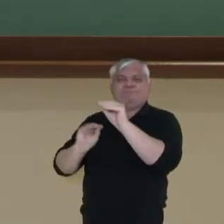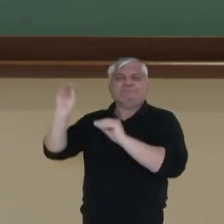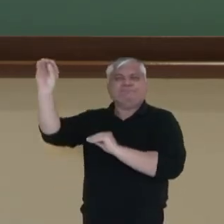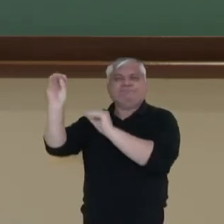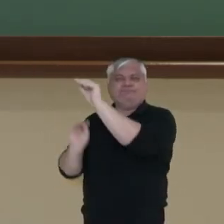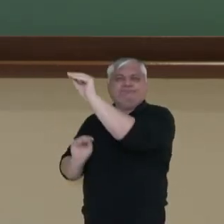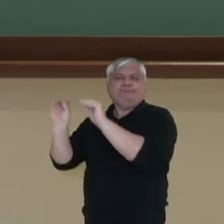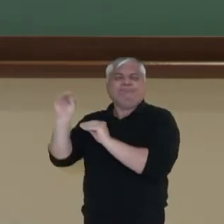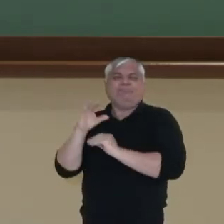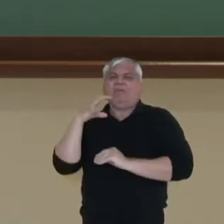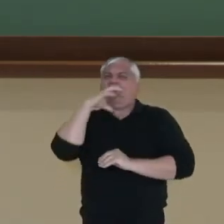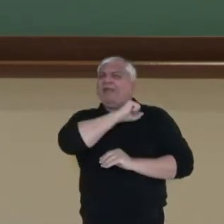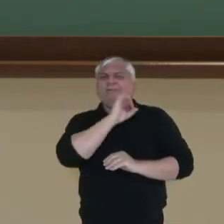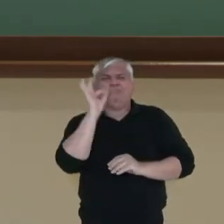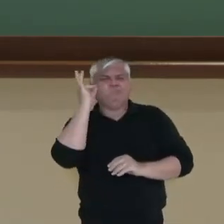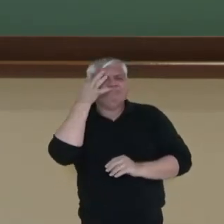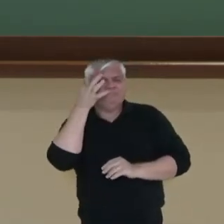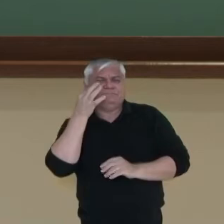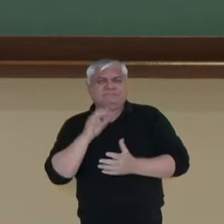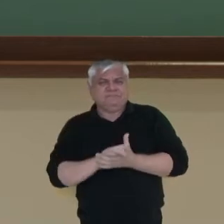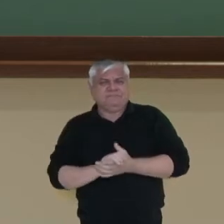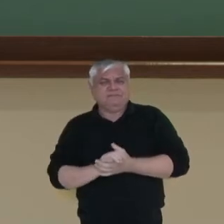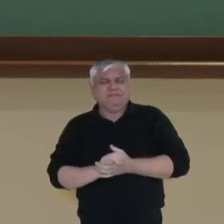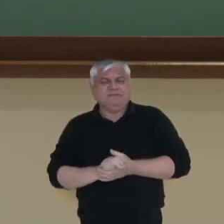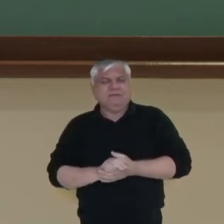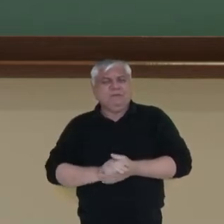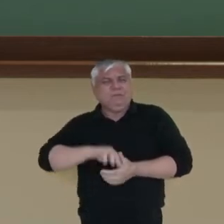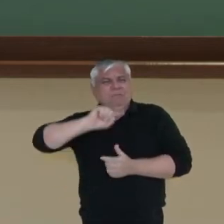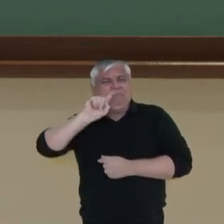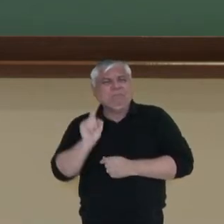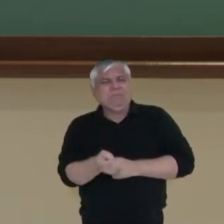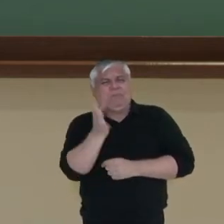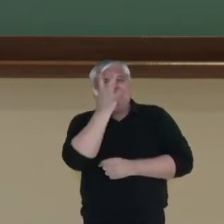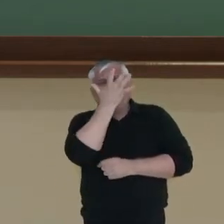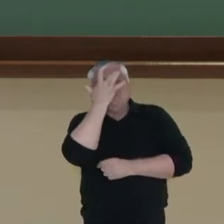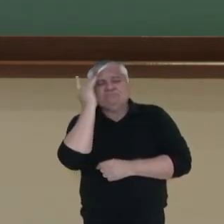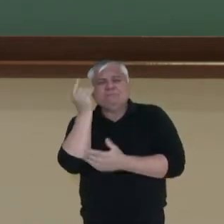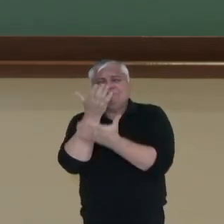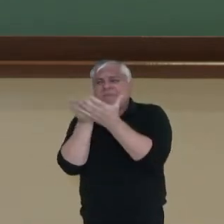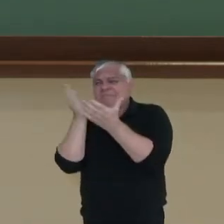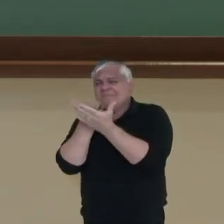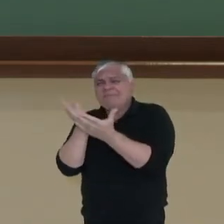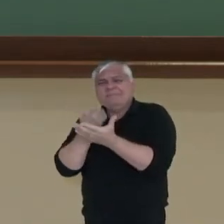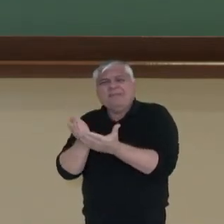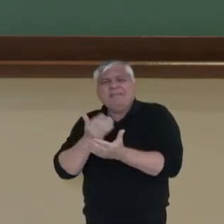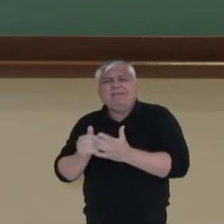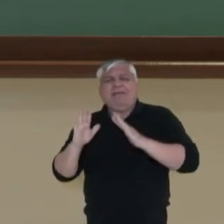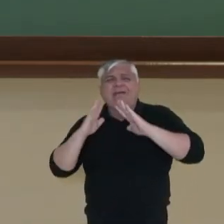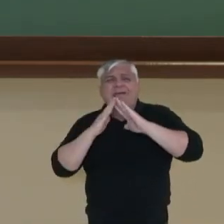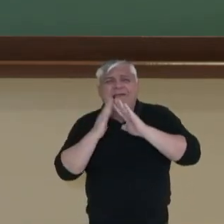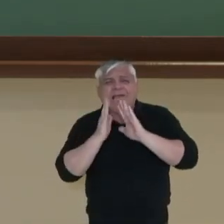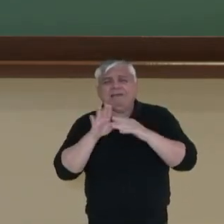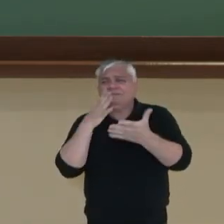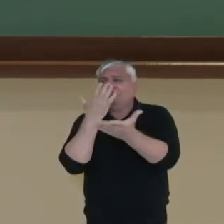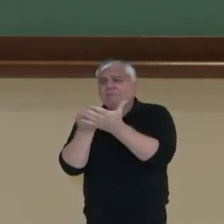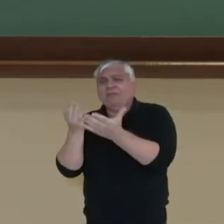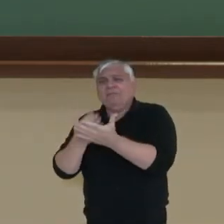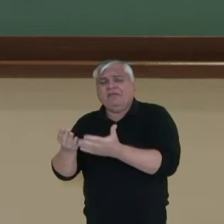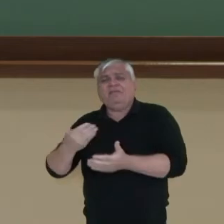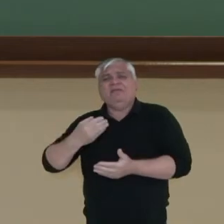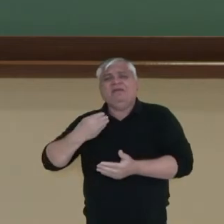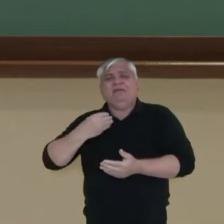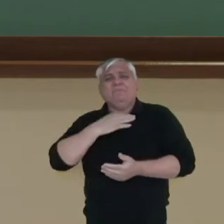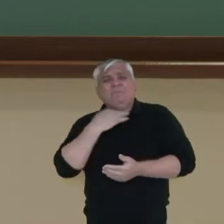muito repentina. Milhares de pessoas acabaram perdendo não só as casas, mas também as